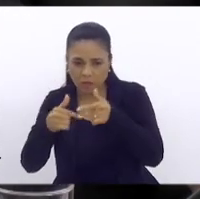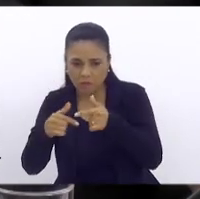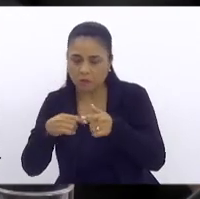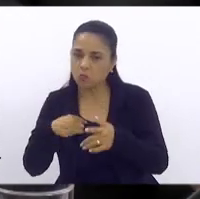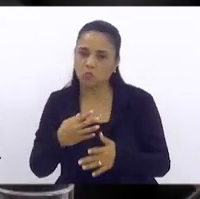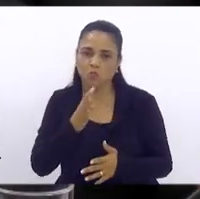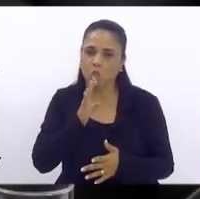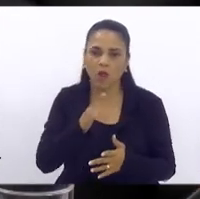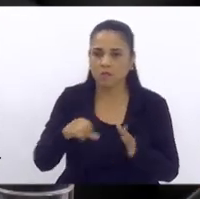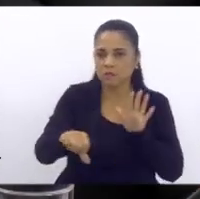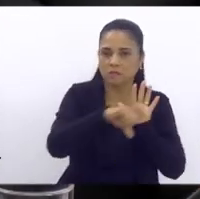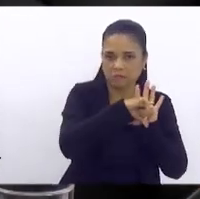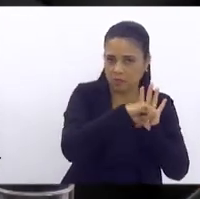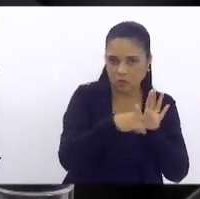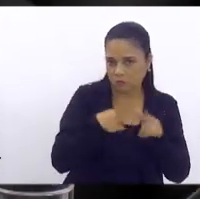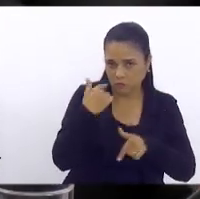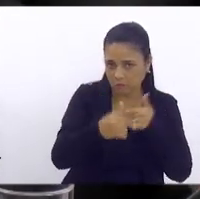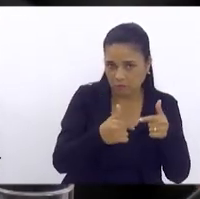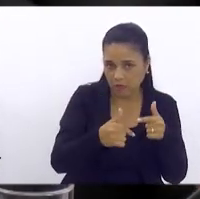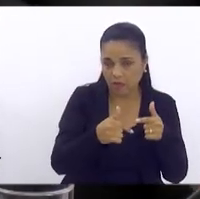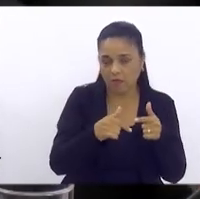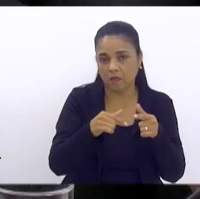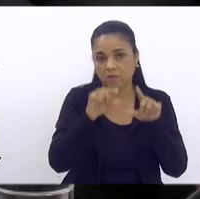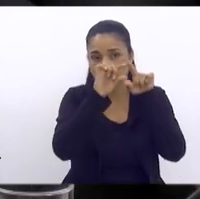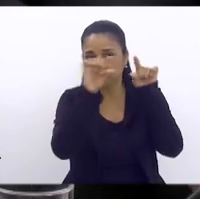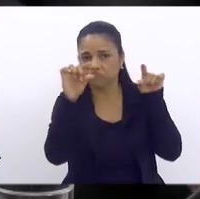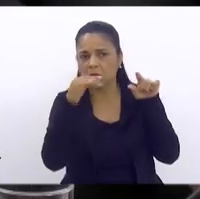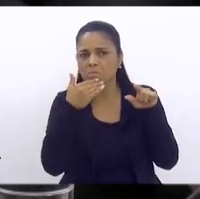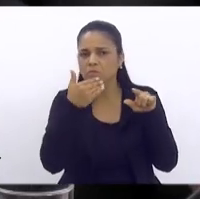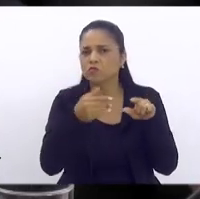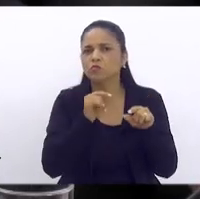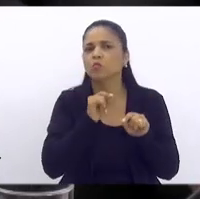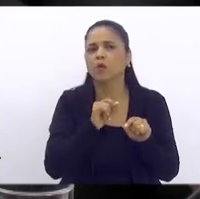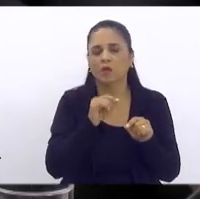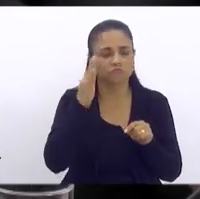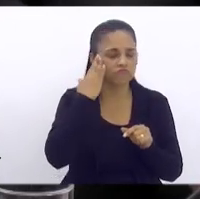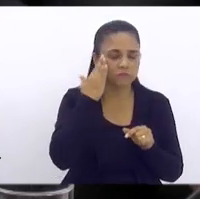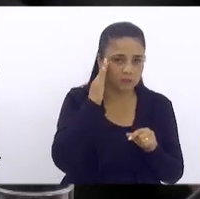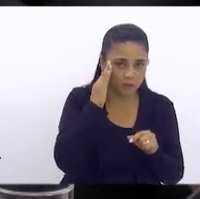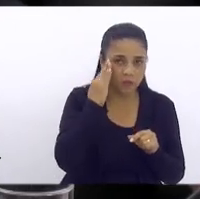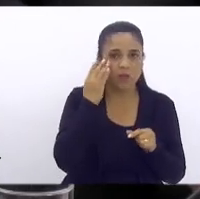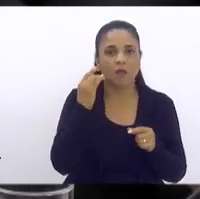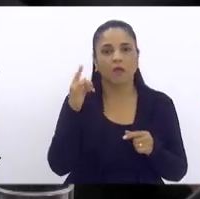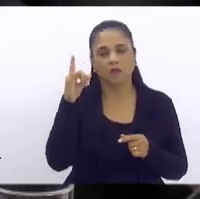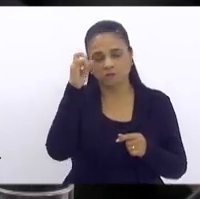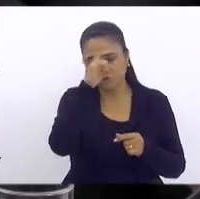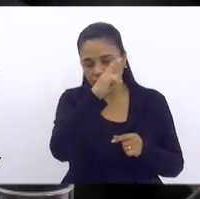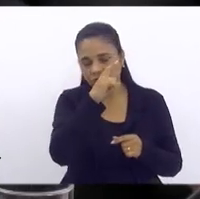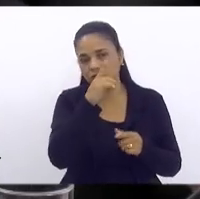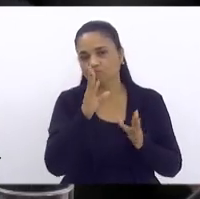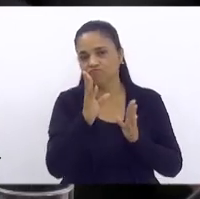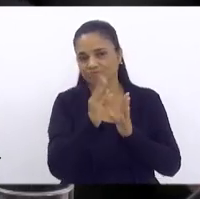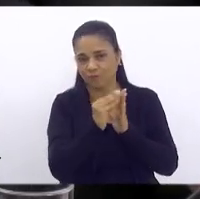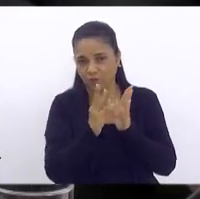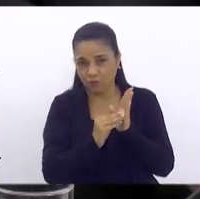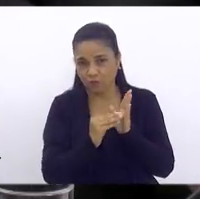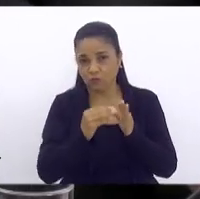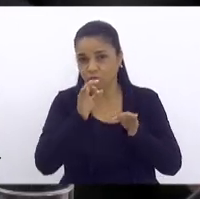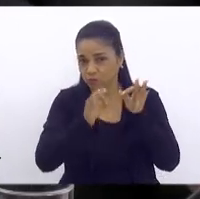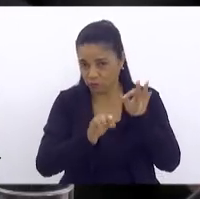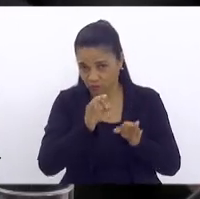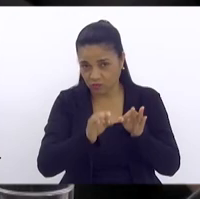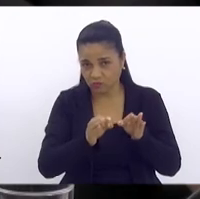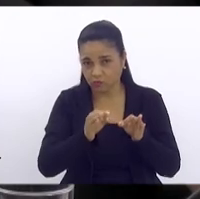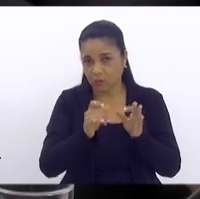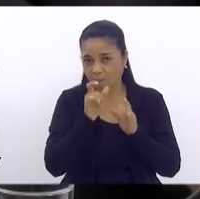vai ver assim, o que é essa informação que está escrita aqui no status do pedido, né? Não estou entendendo. É difícil, realmente, né? O conteúdo jurídico. Então, precisa ter esse contato,